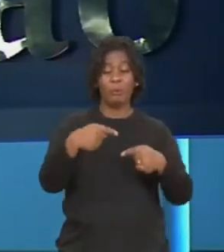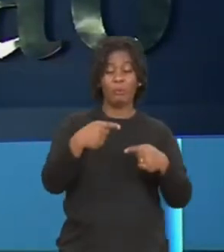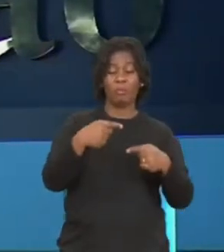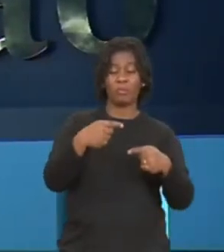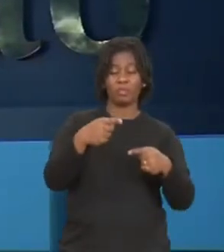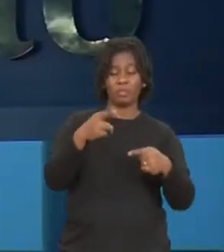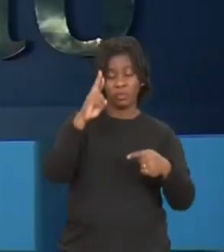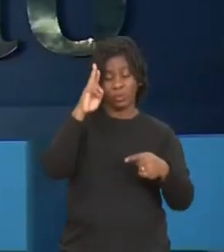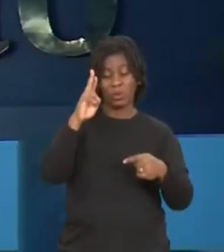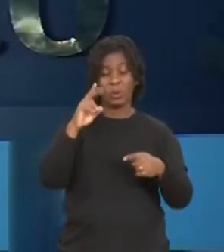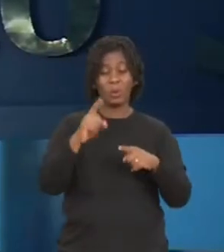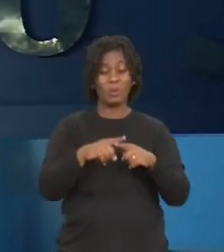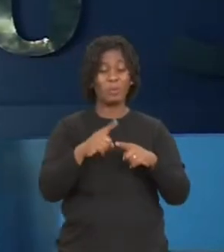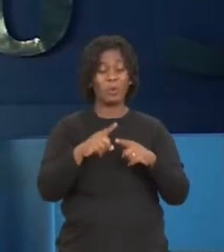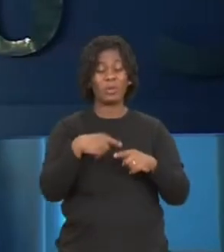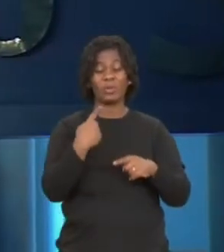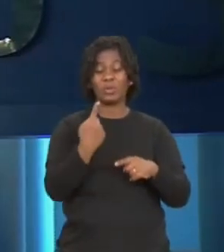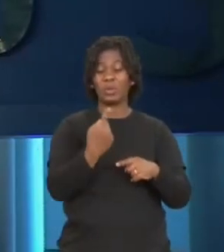Porque somos pó.